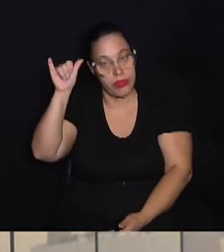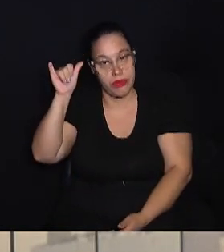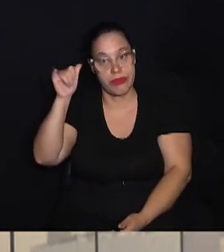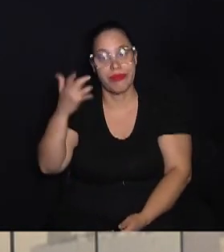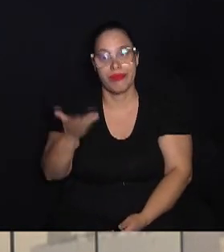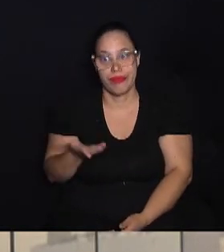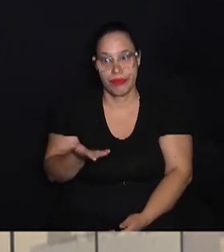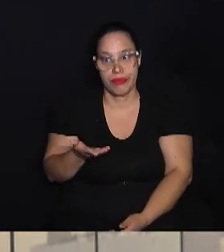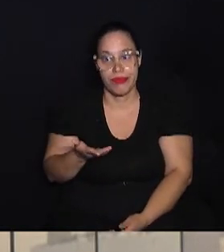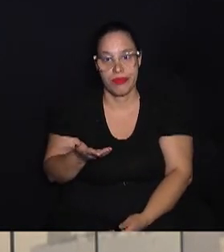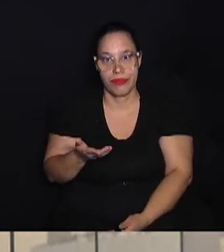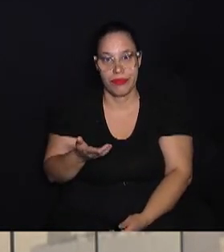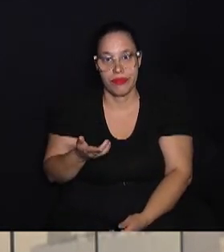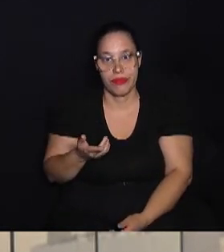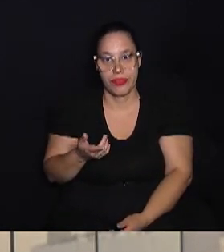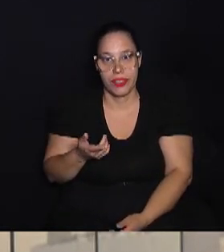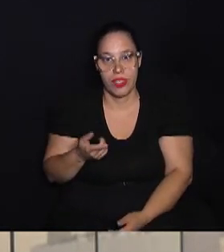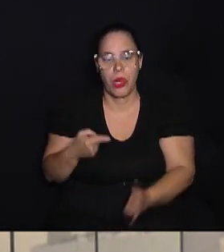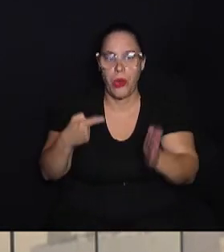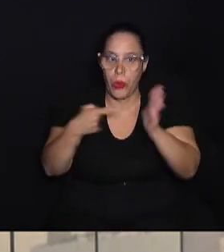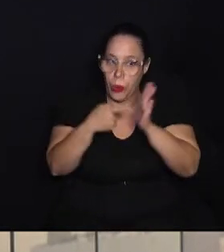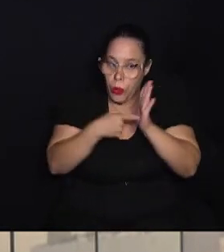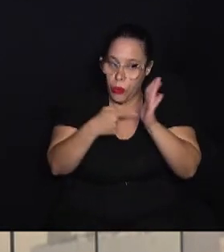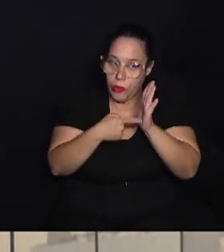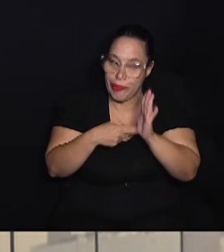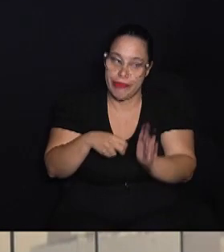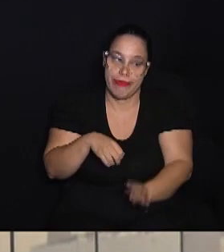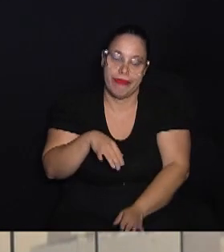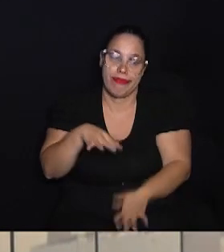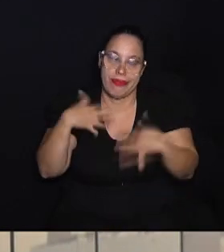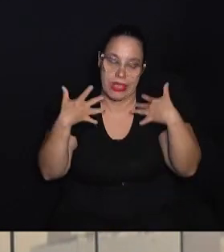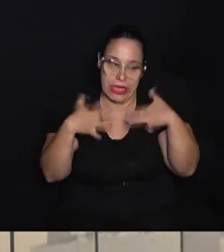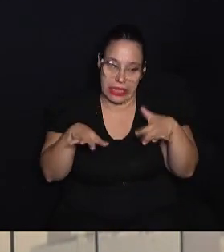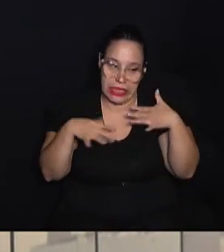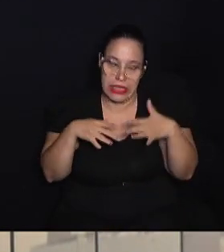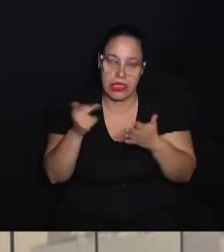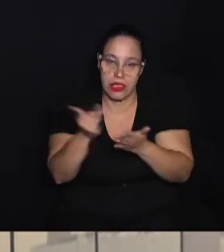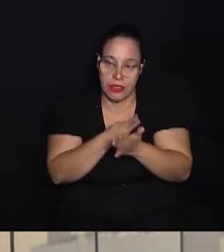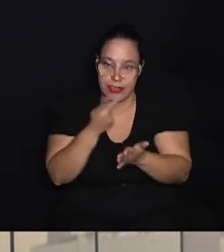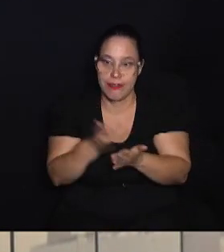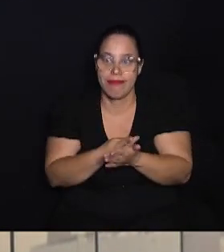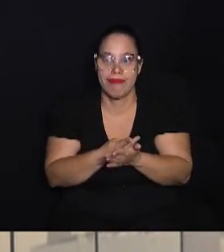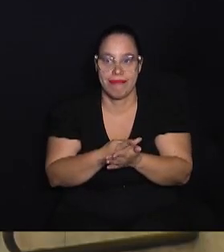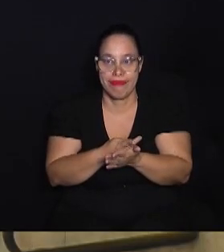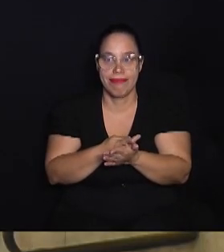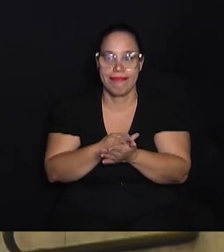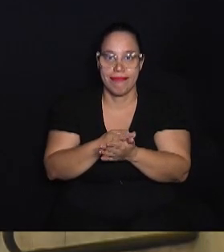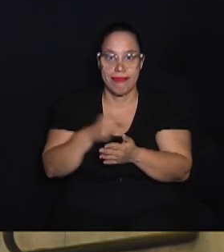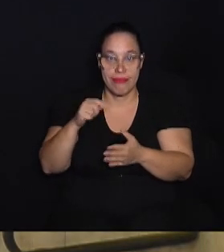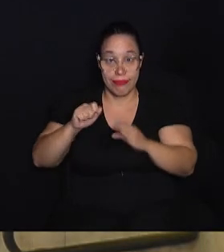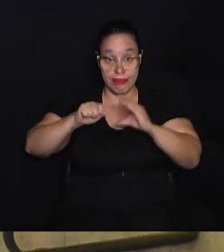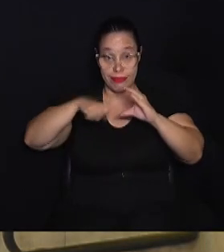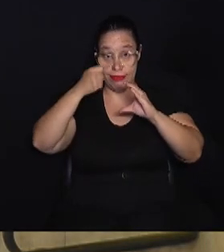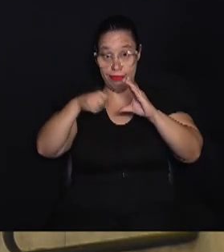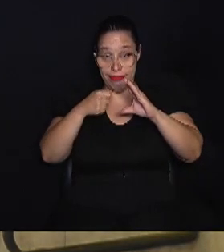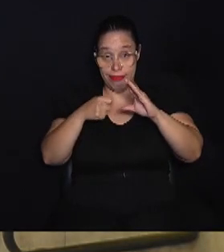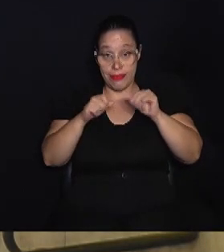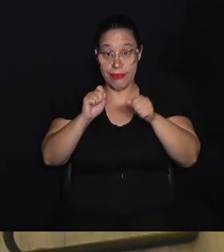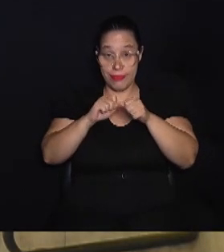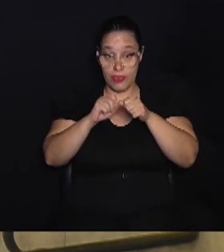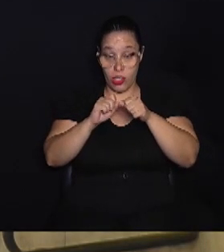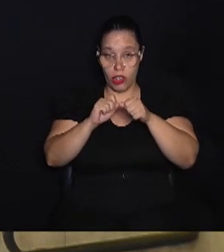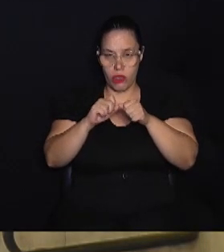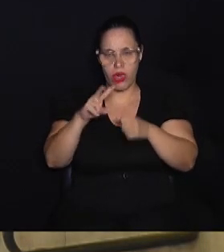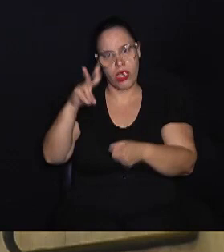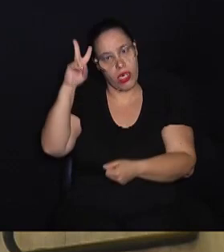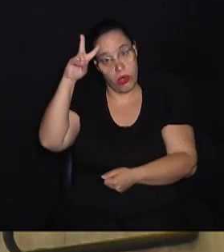mesmo para dedurar que alguém está fazendo alguma coisa errada. É verdade, olha, inclusive aqui o Estúdio Câmara a gente fez esse